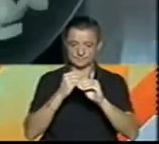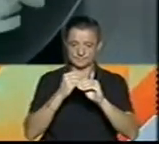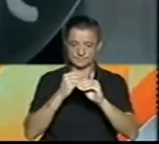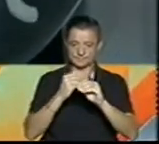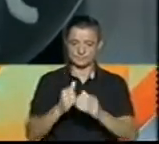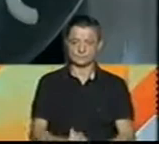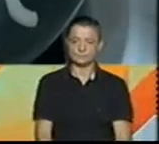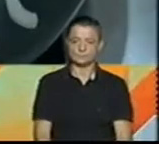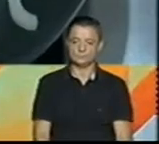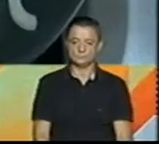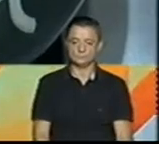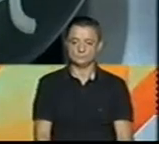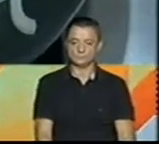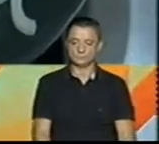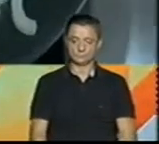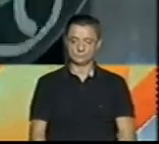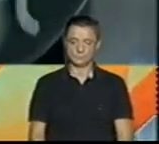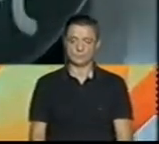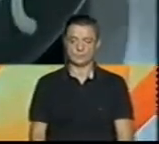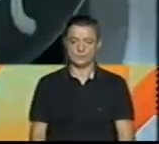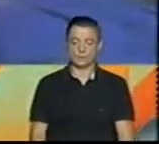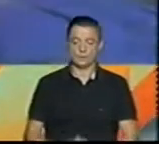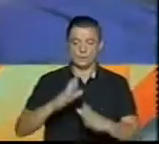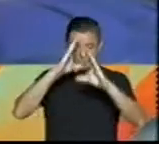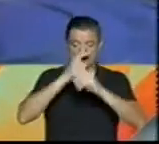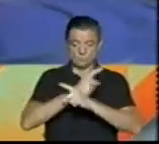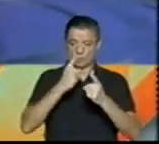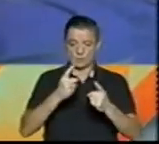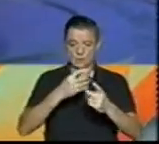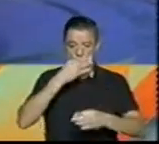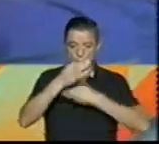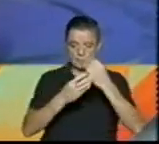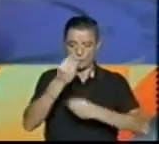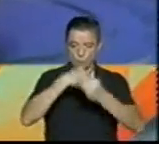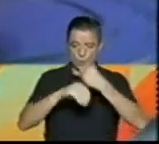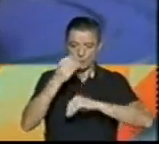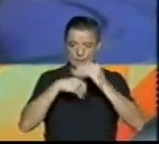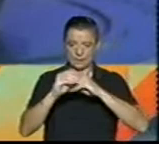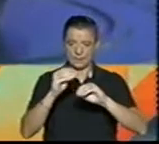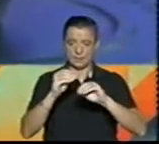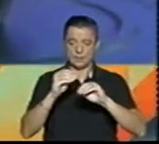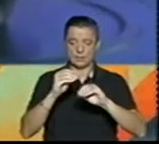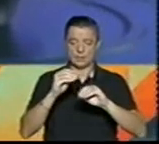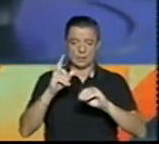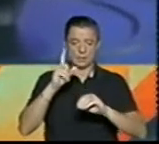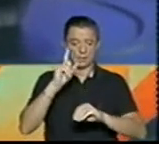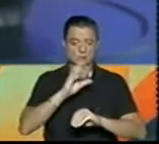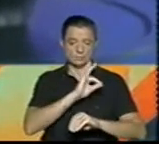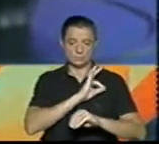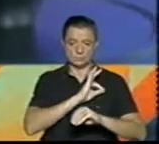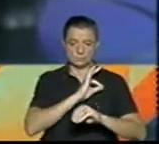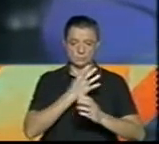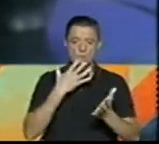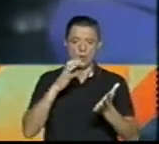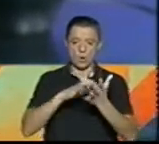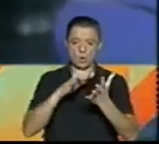porquê. Não sei porquê. Mas eu não me canso de falar de comida, de facto. E ela começou a contar de um